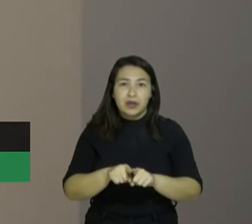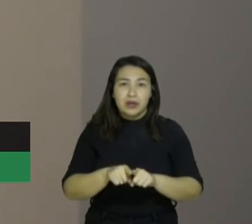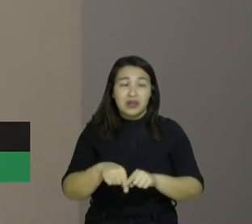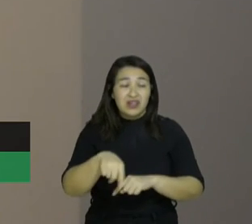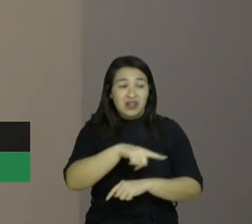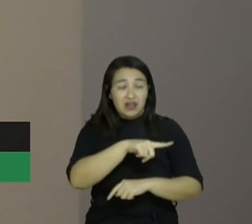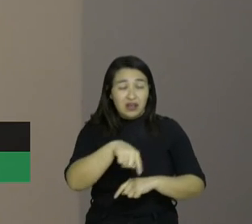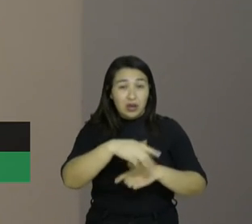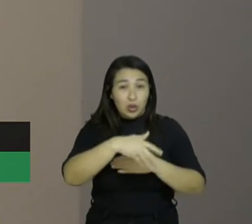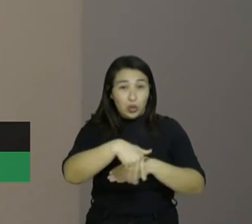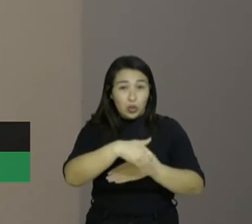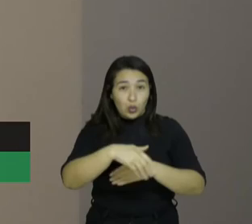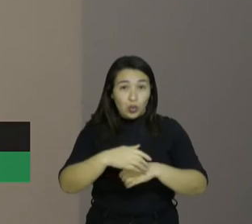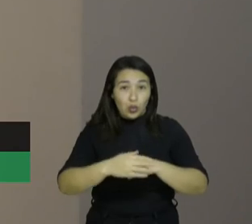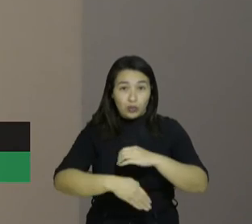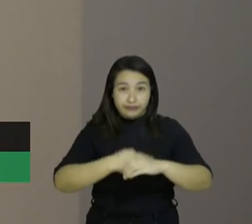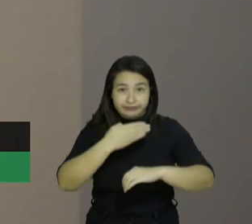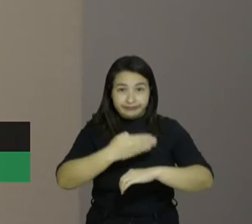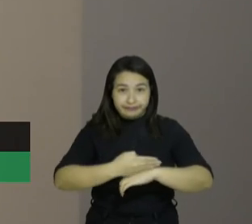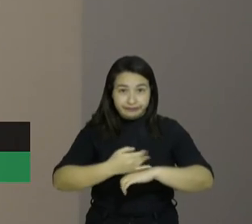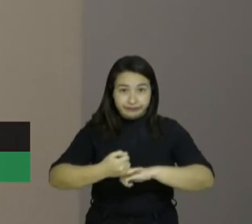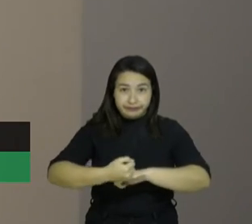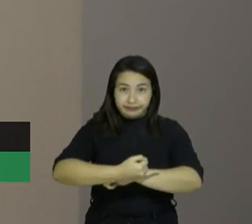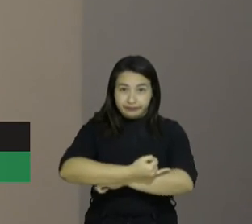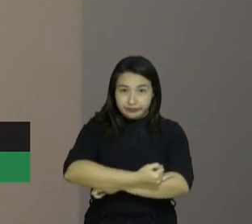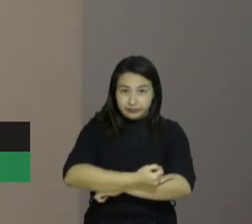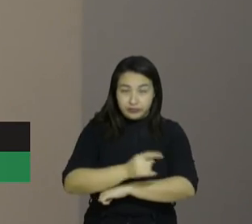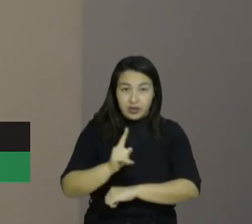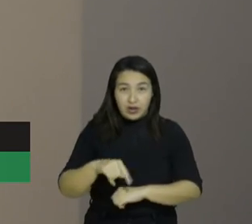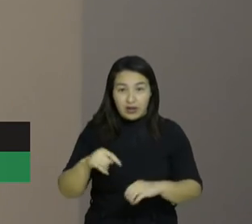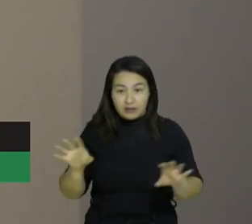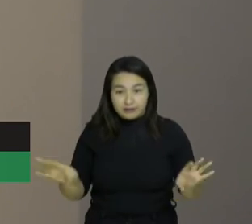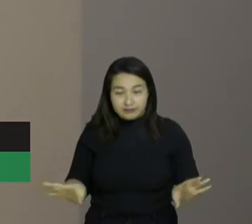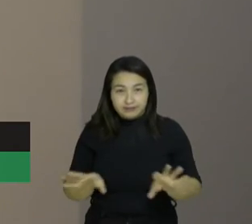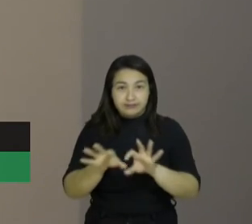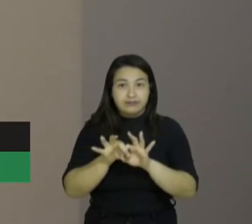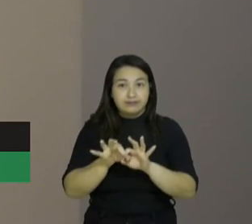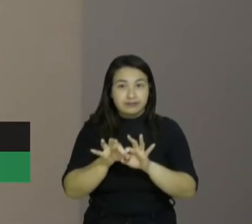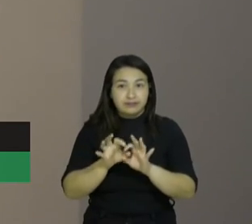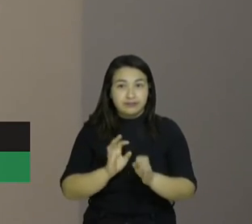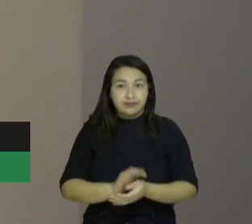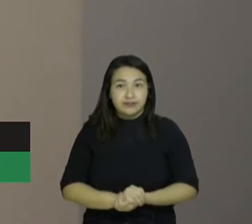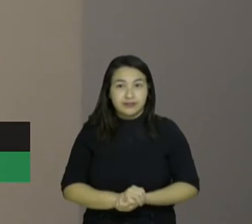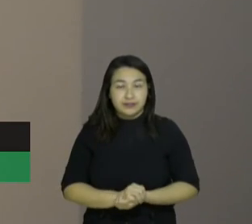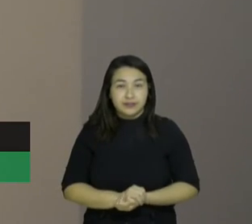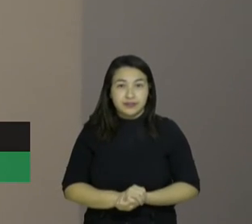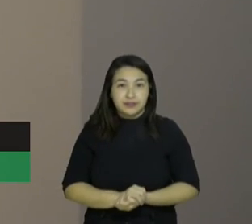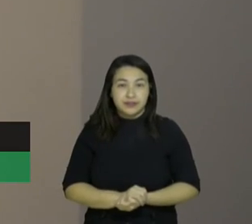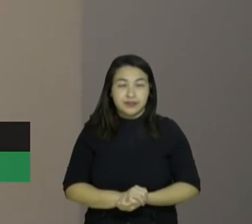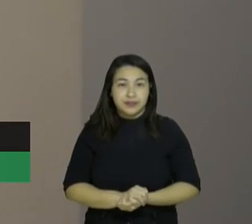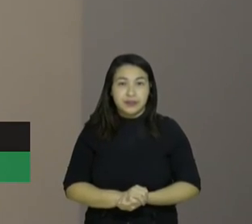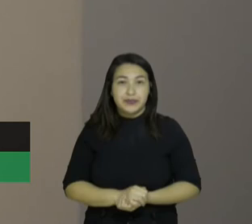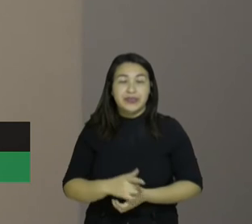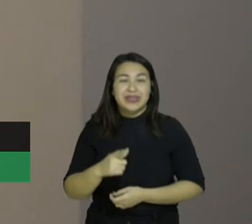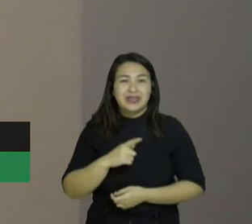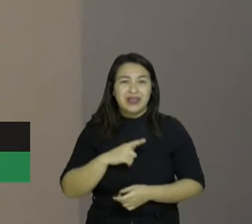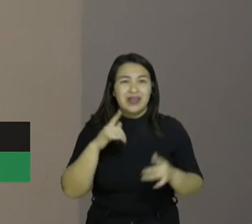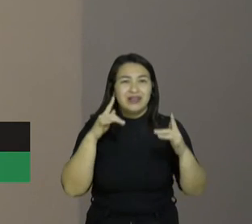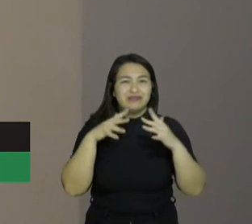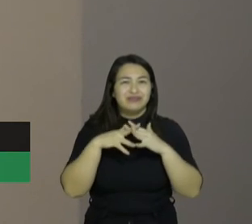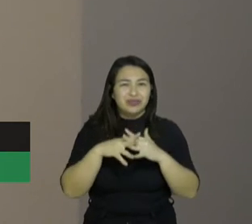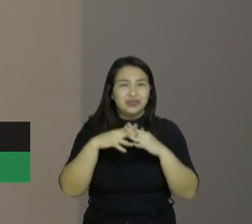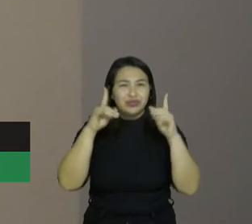compatíveis mas são também complementares enquanto debatemos as complexidades deste